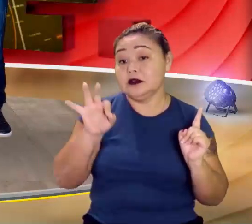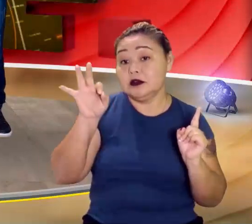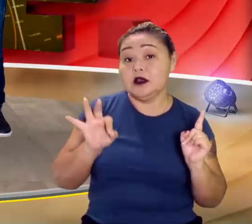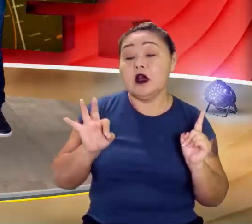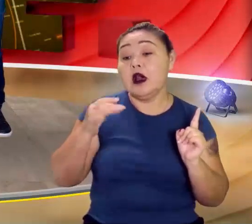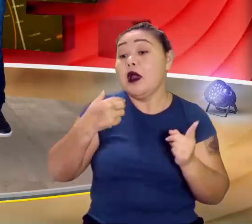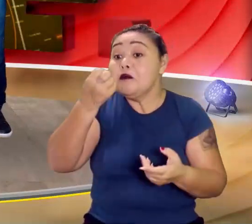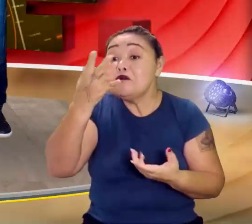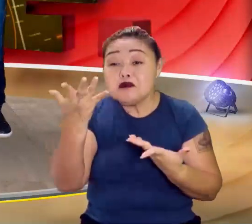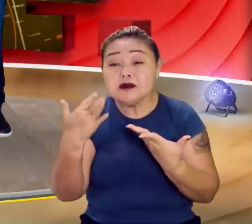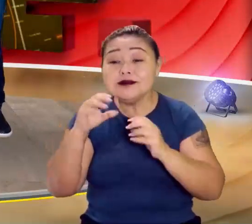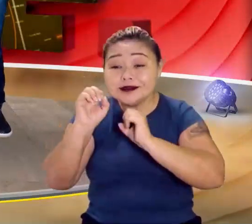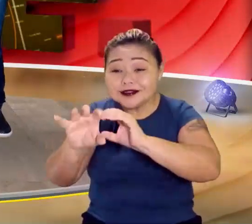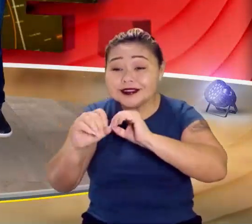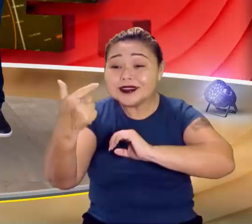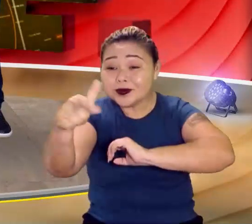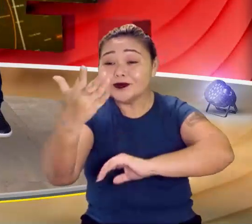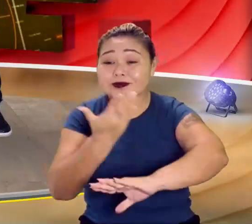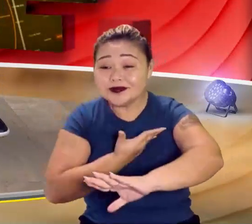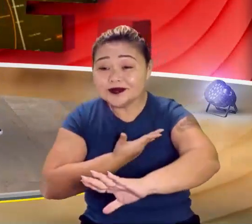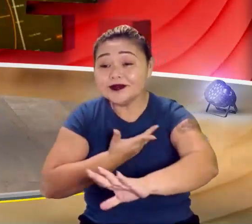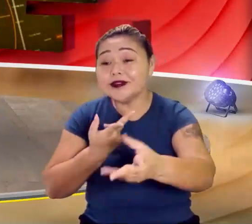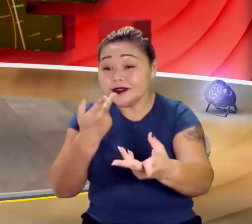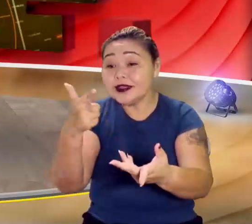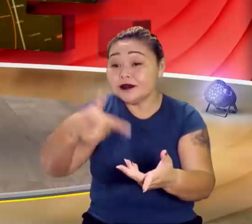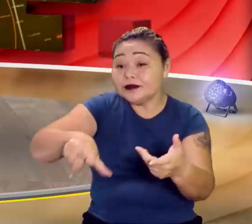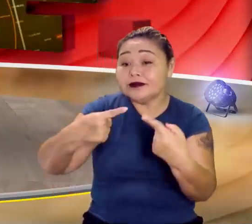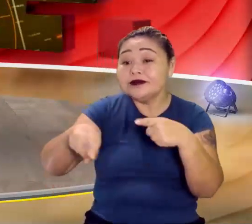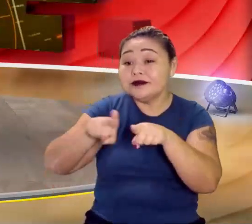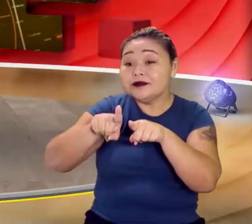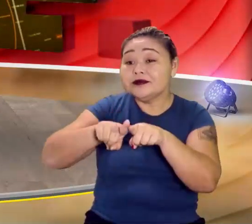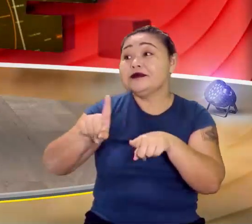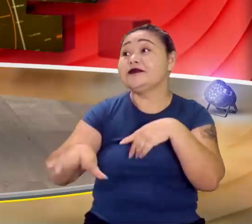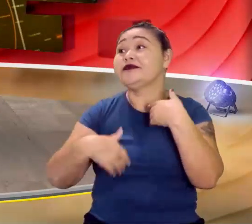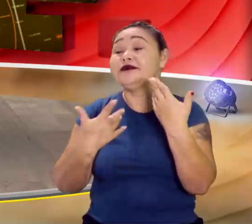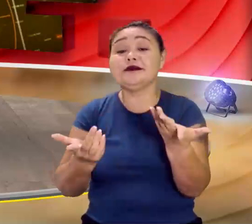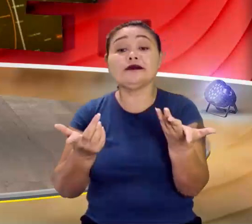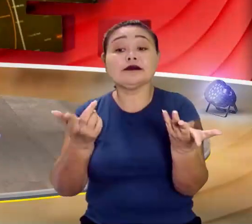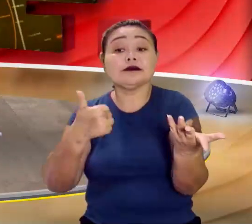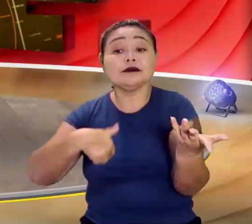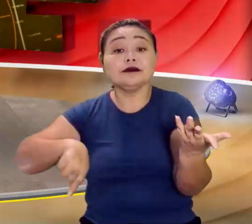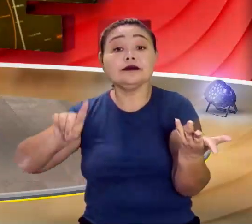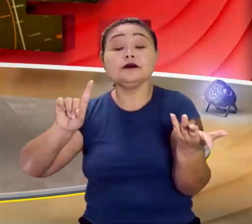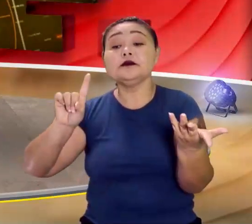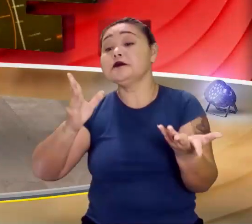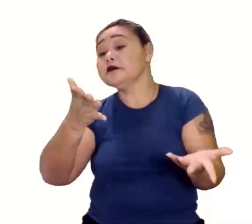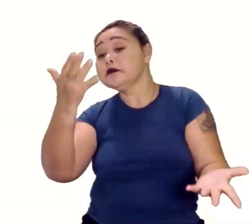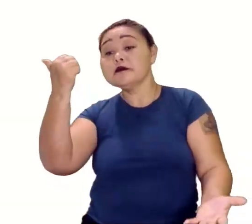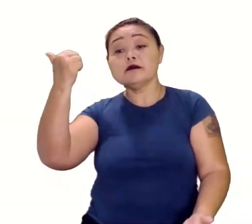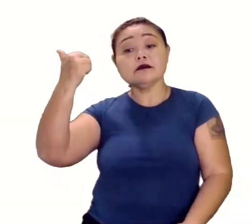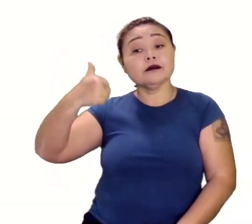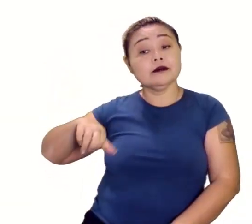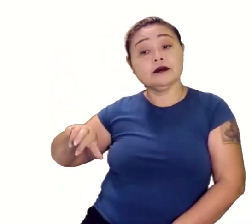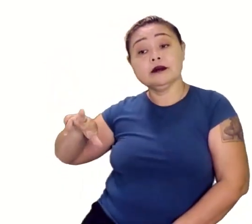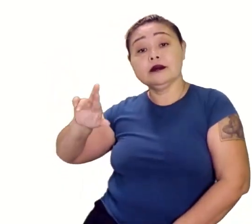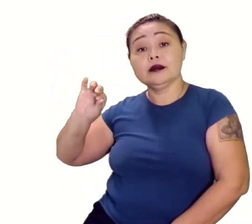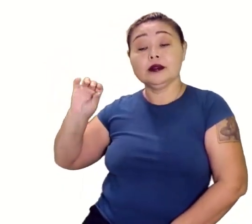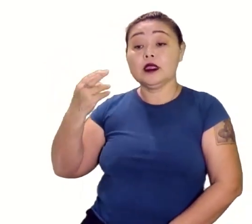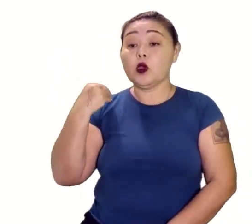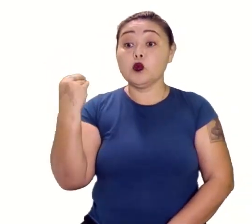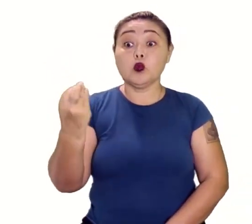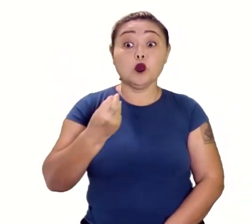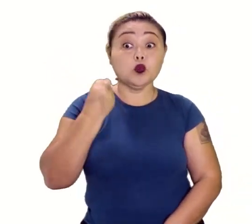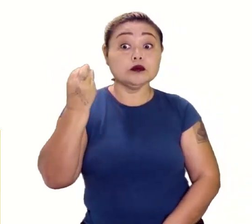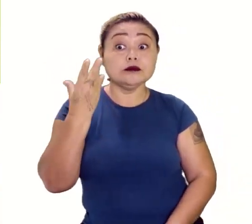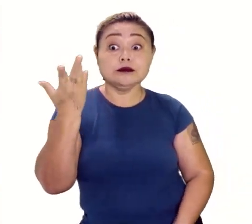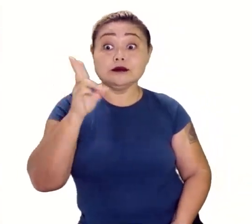bom ensinar os outros, né? Diz que ensinando a gente aprende 2 vezes, acho que aprende até mais, né? Então vamos lá, claro que veja como